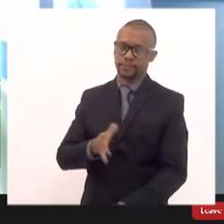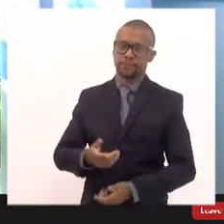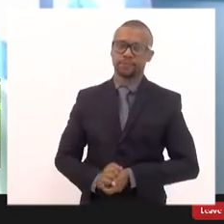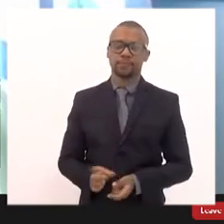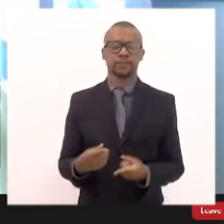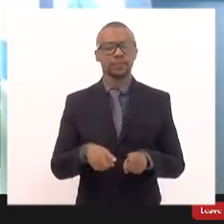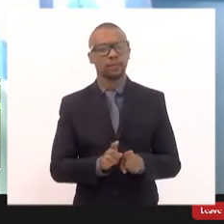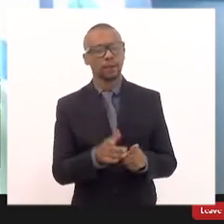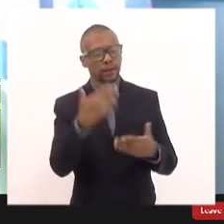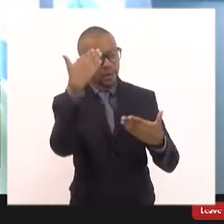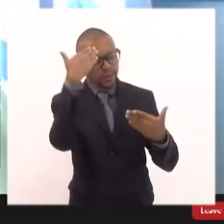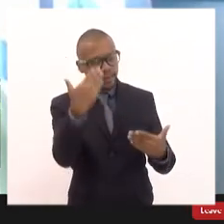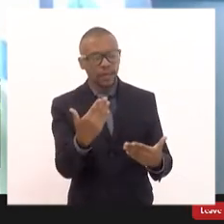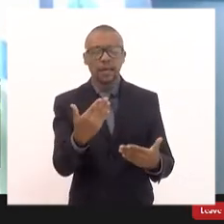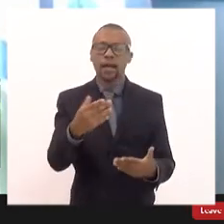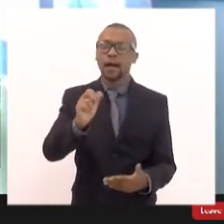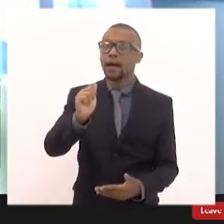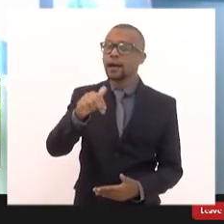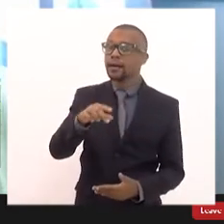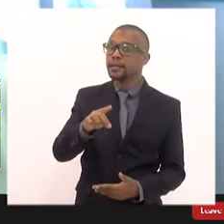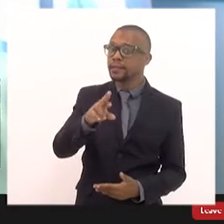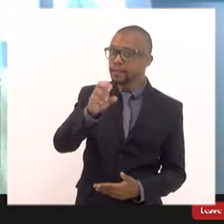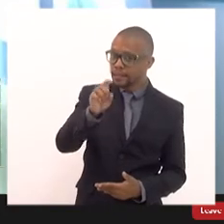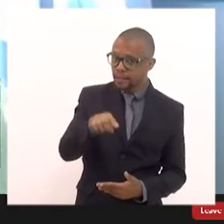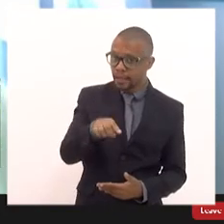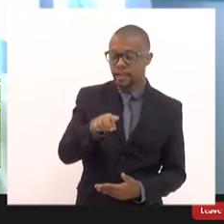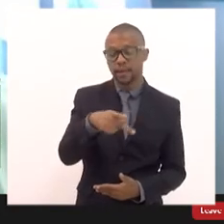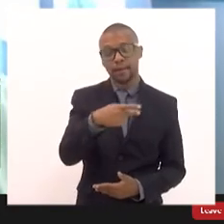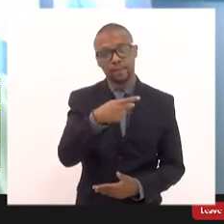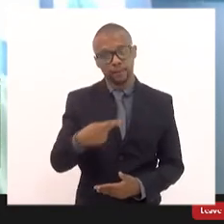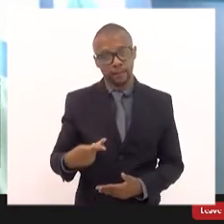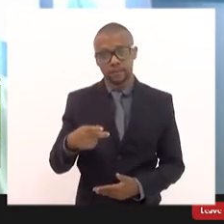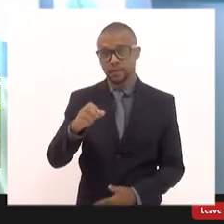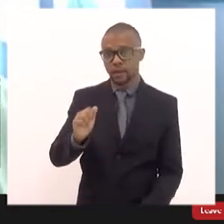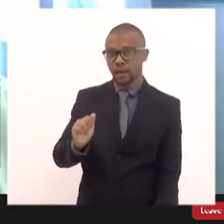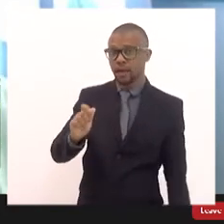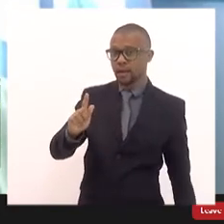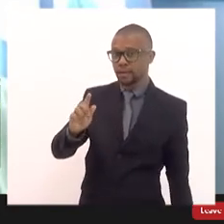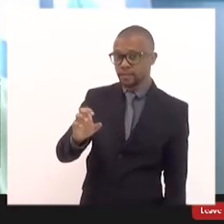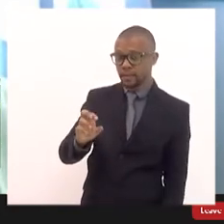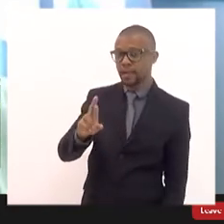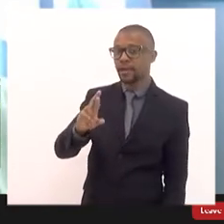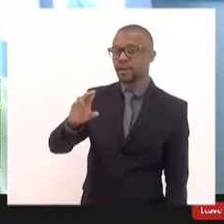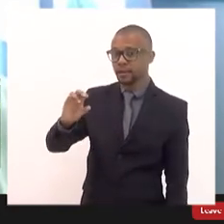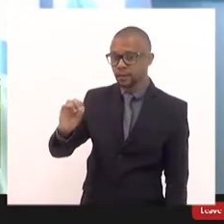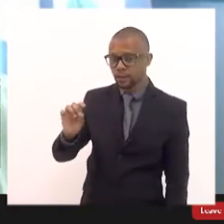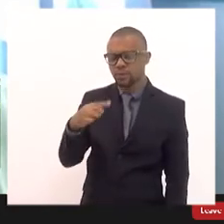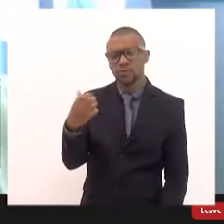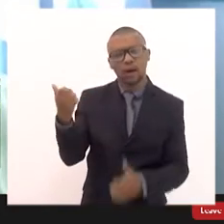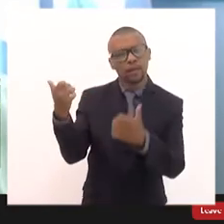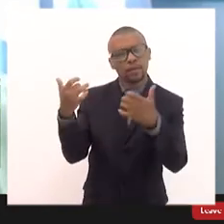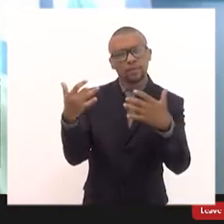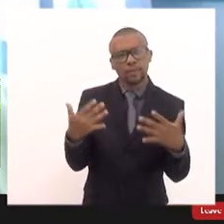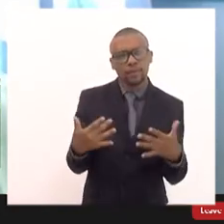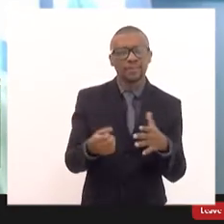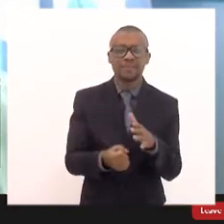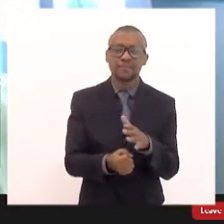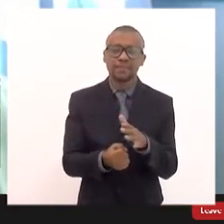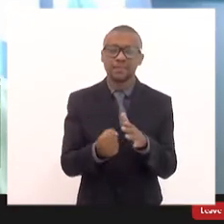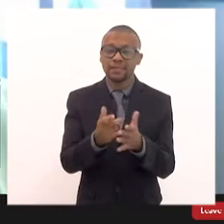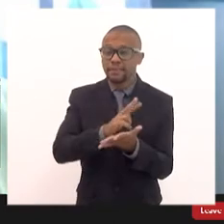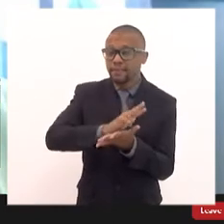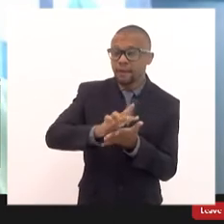André Vilaverde, presidente da AGRIO, Agência de Fomento, porque várias das nossas leis que determinam